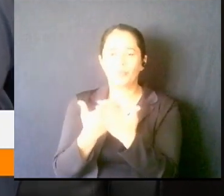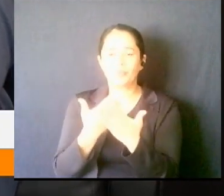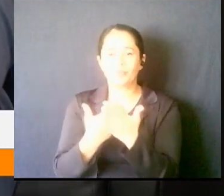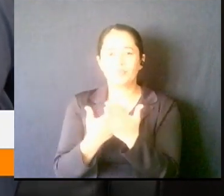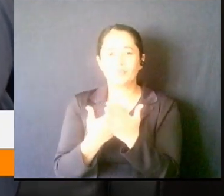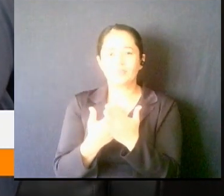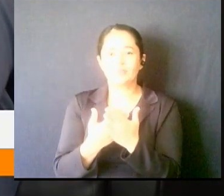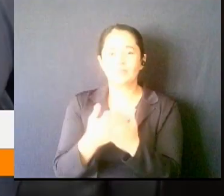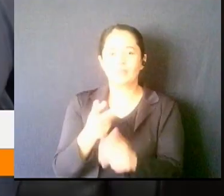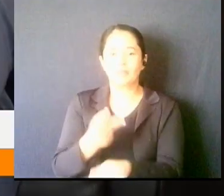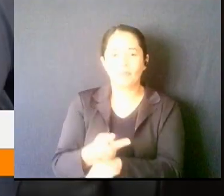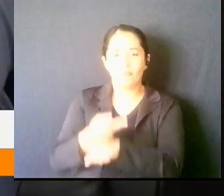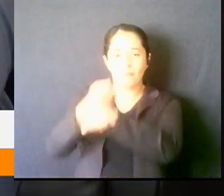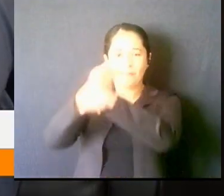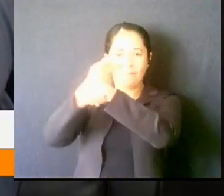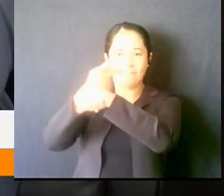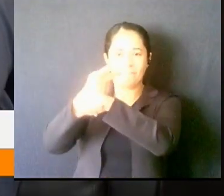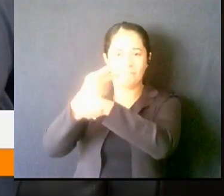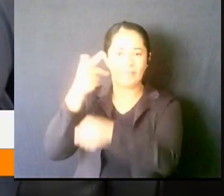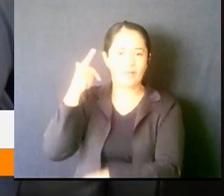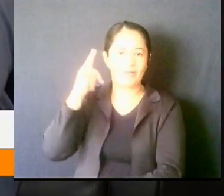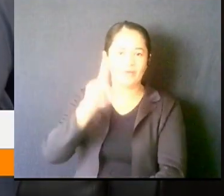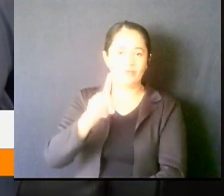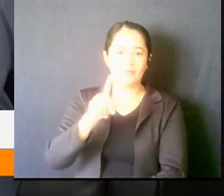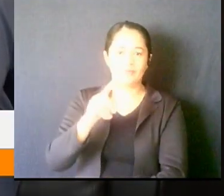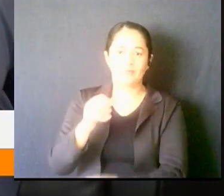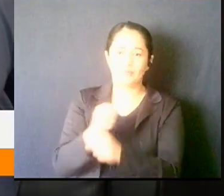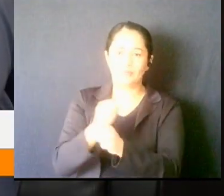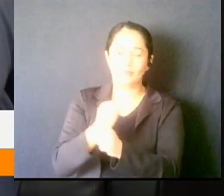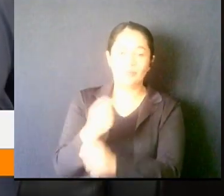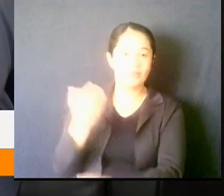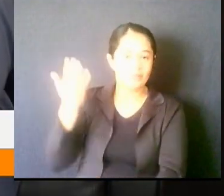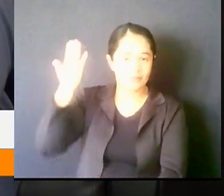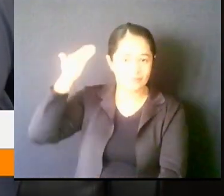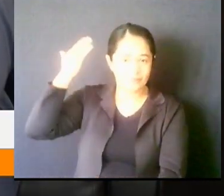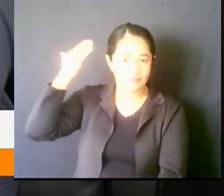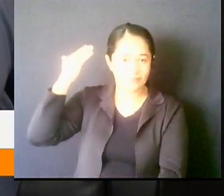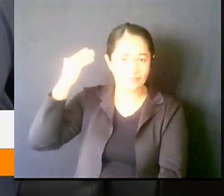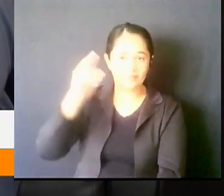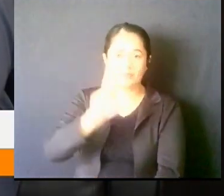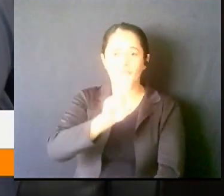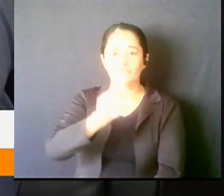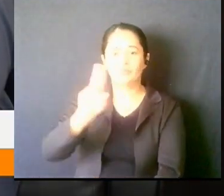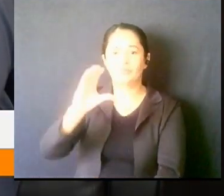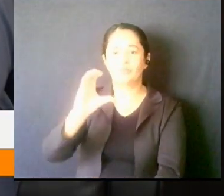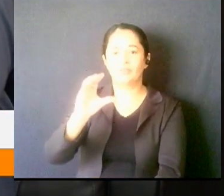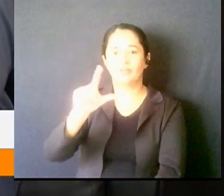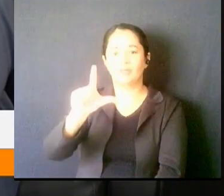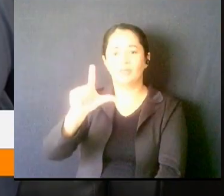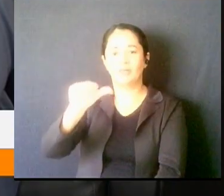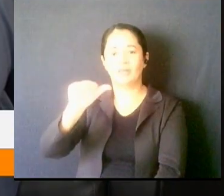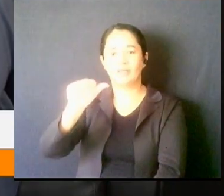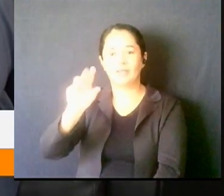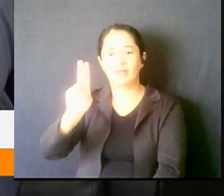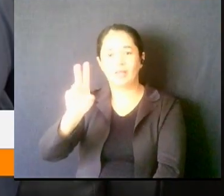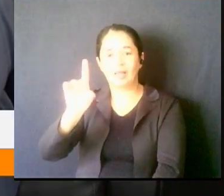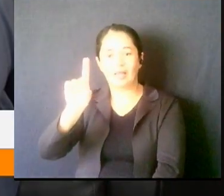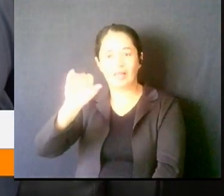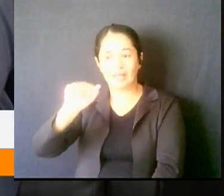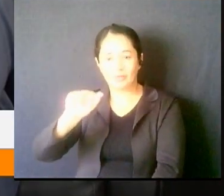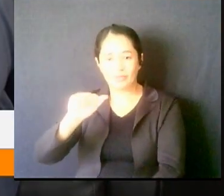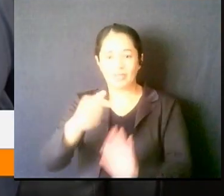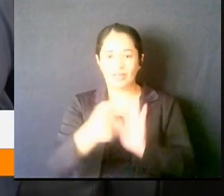Nobel de Economia do ano passado, que chama Cláudia Goldin. E ela mostra, não em